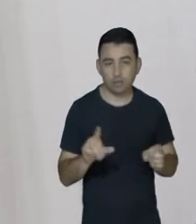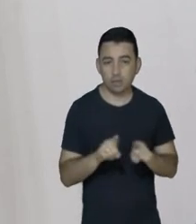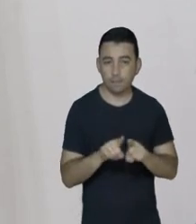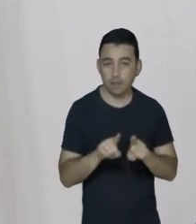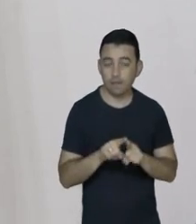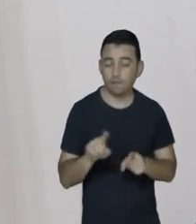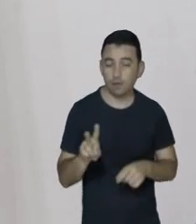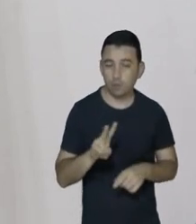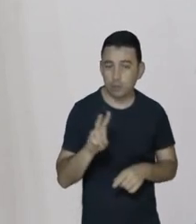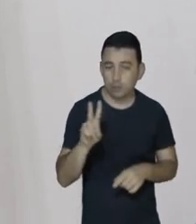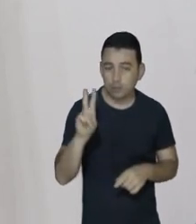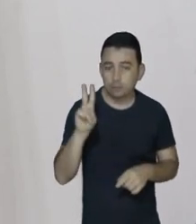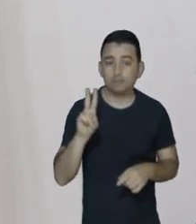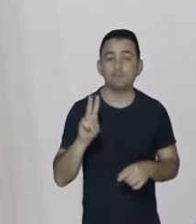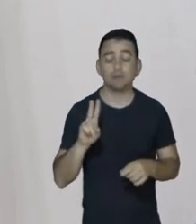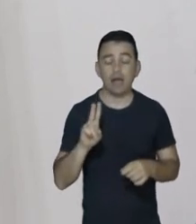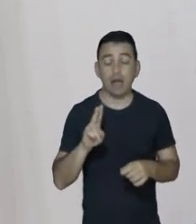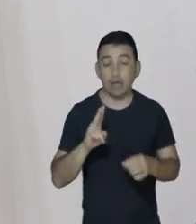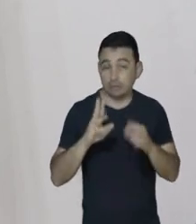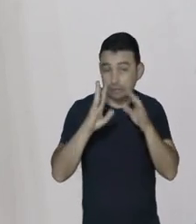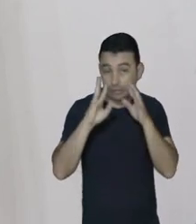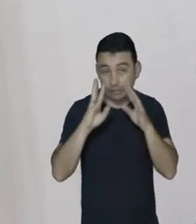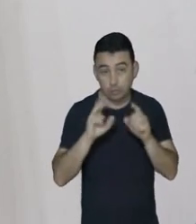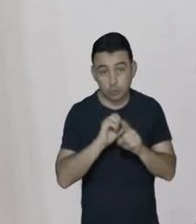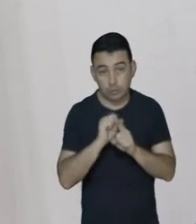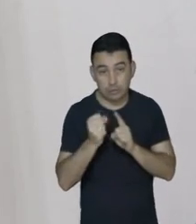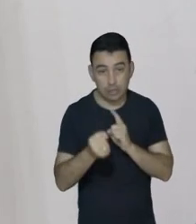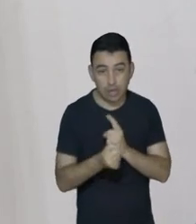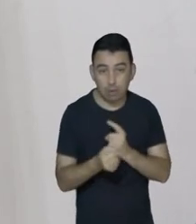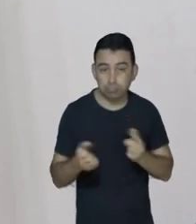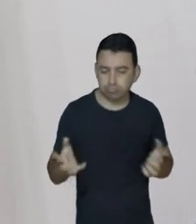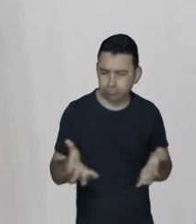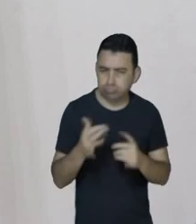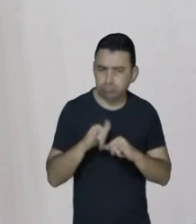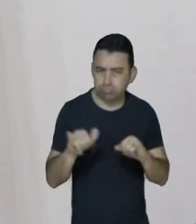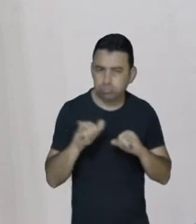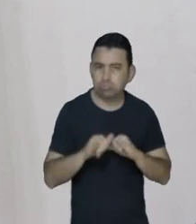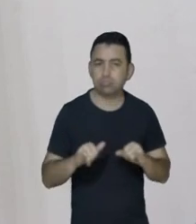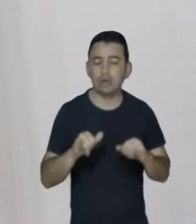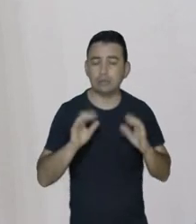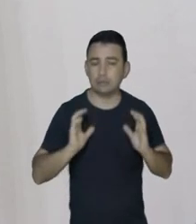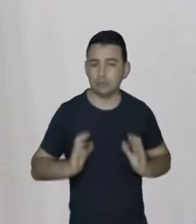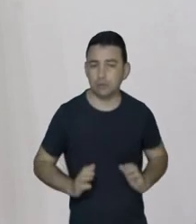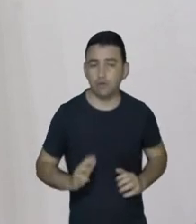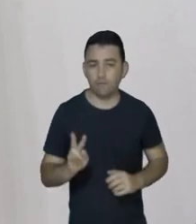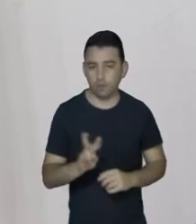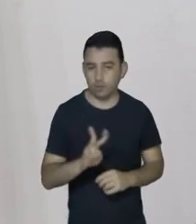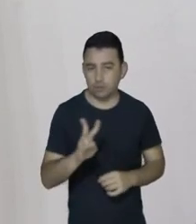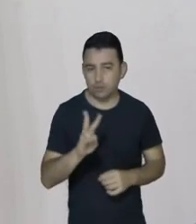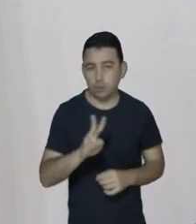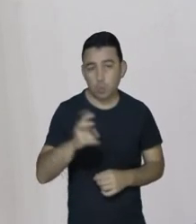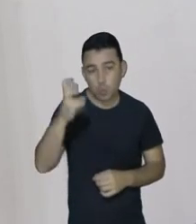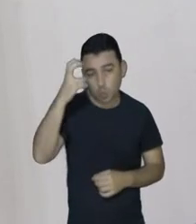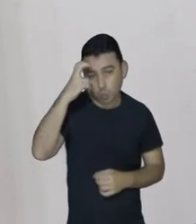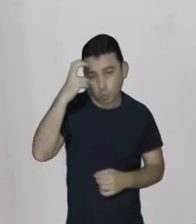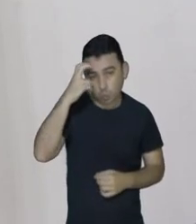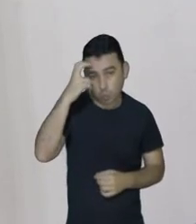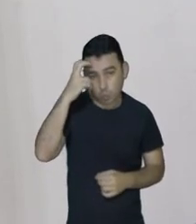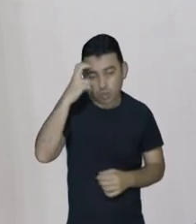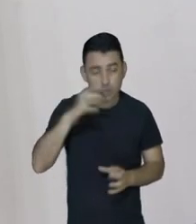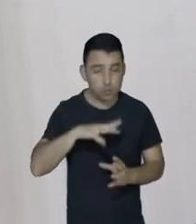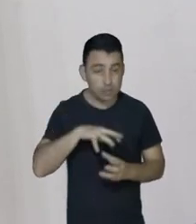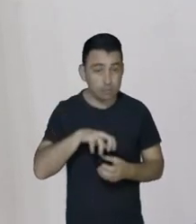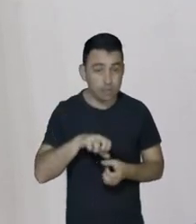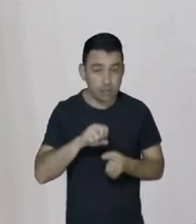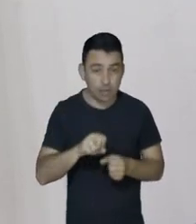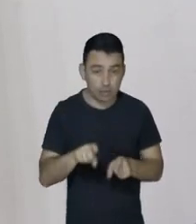humanização, na atenção social, na promoção da cidadania, na valorização da cultura, sustentabilidade e